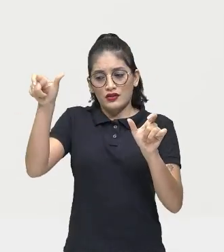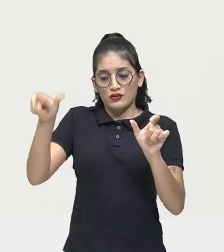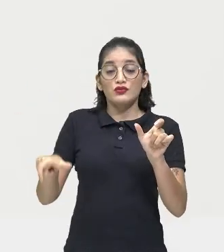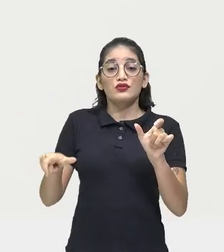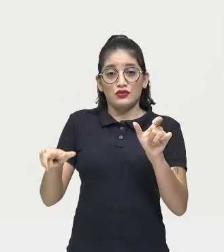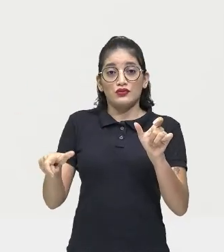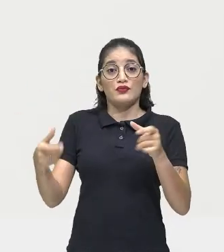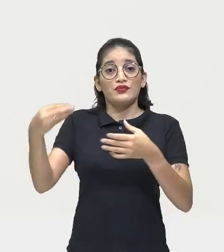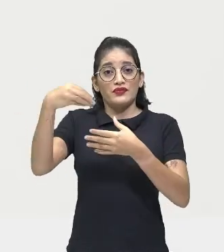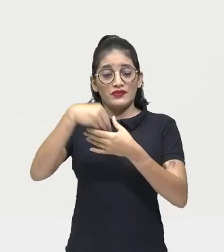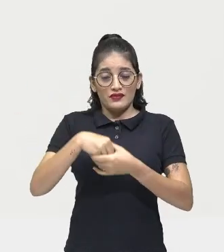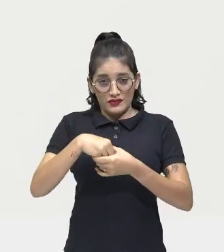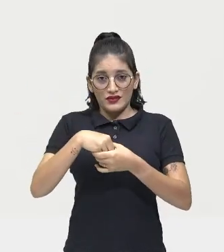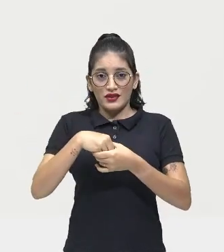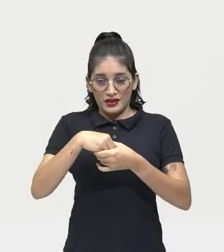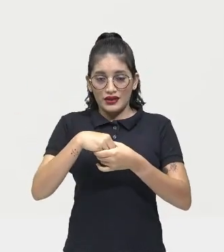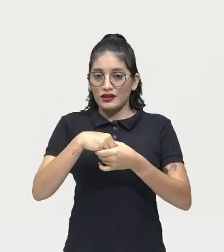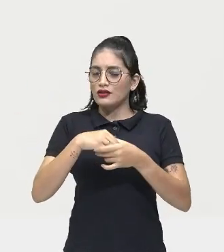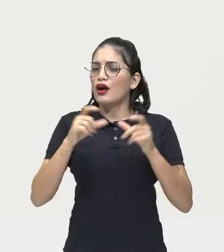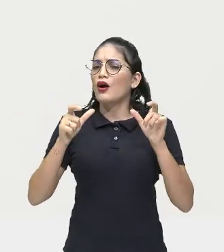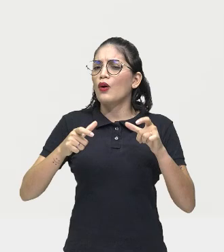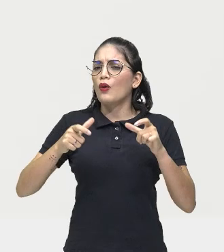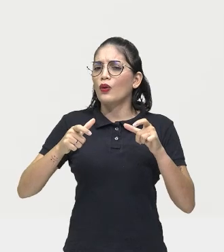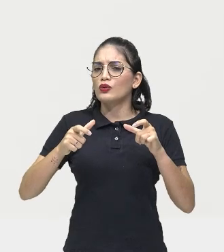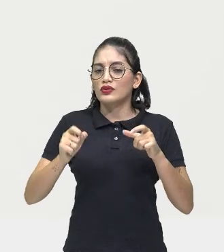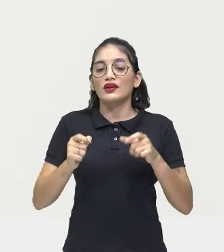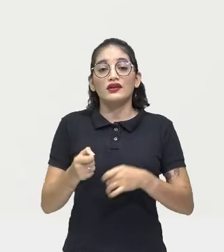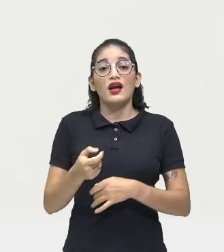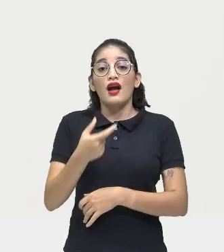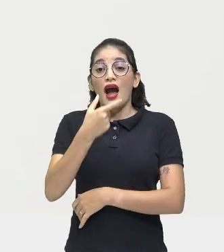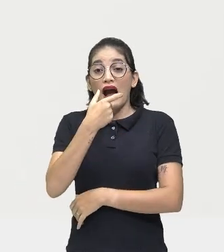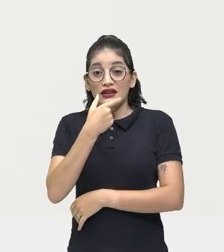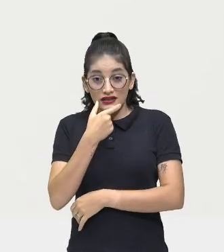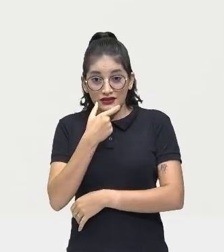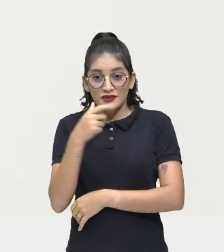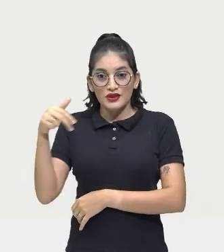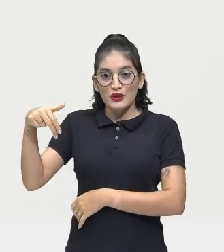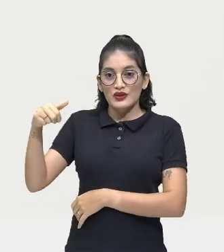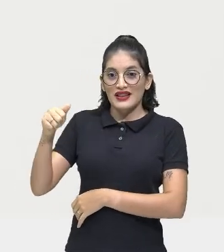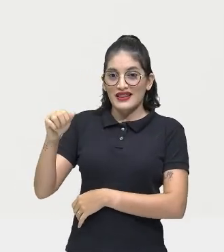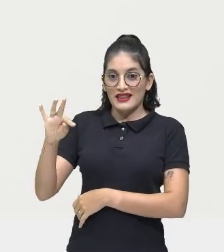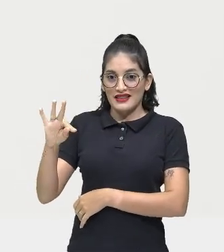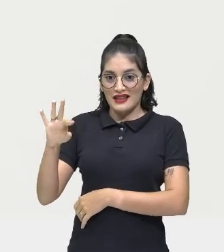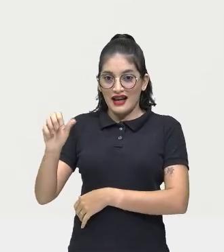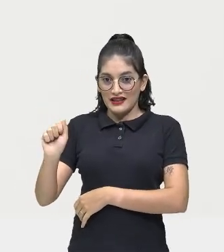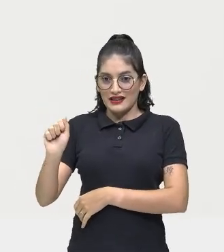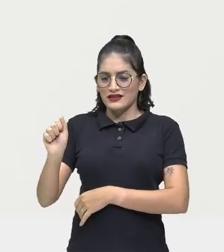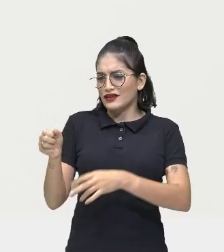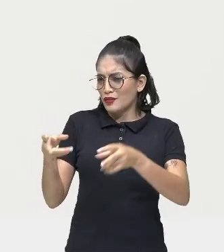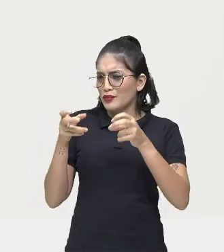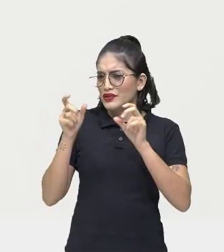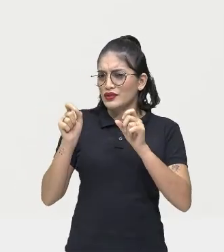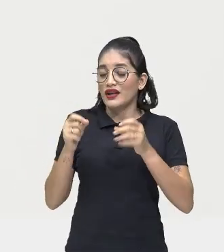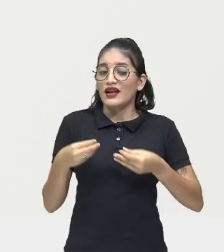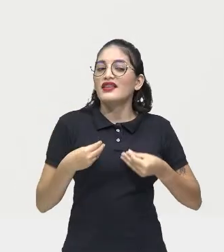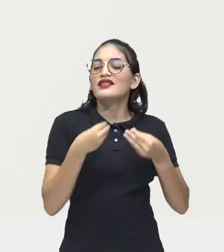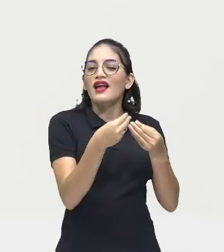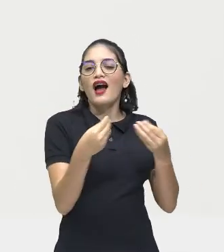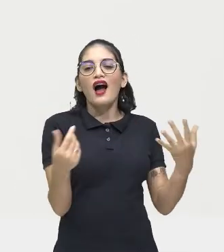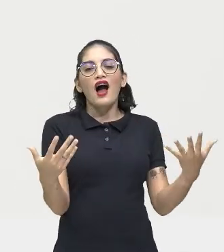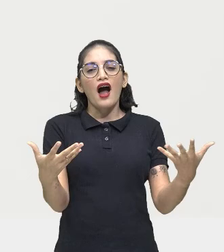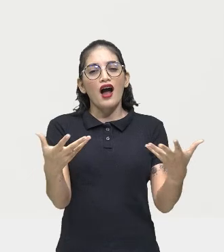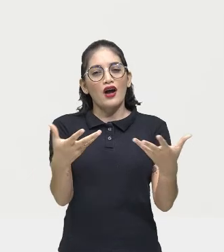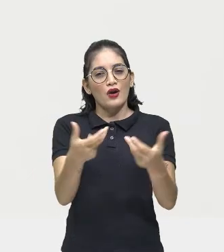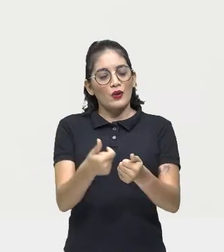neste enunciado aqui. E onde ele está? Um biscoito de nata. Então, perceba que um biscoito de nata atribui qualidade